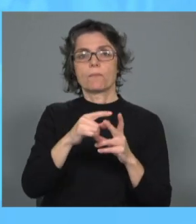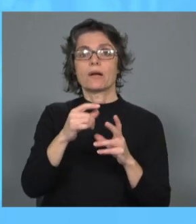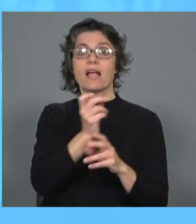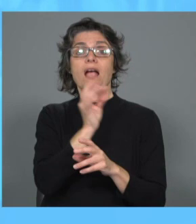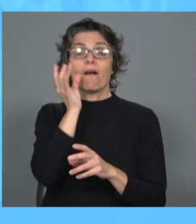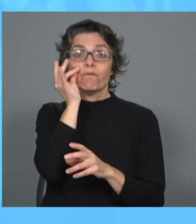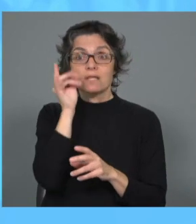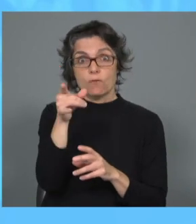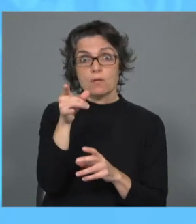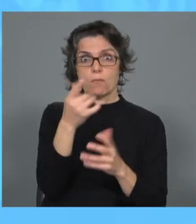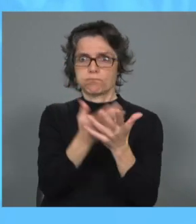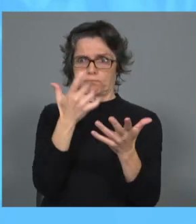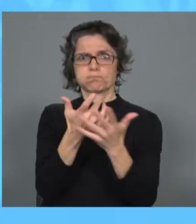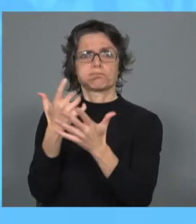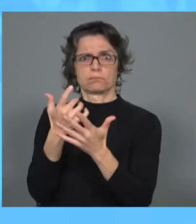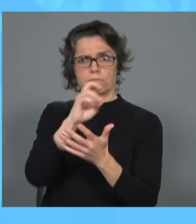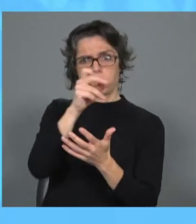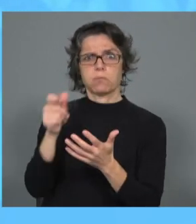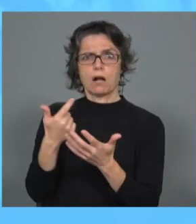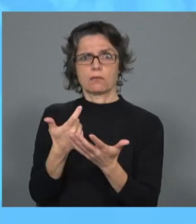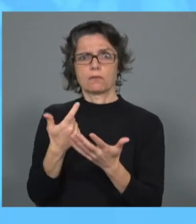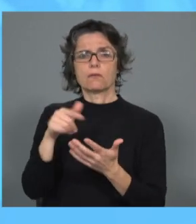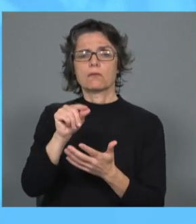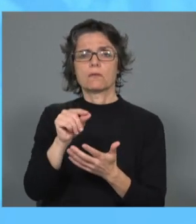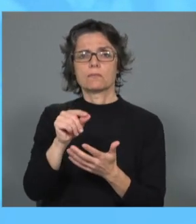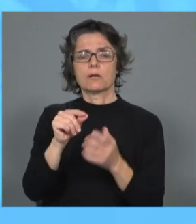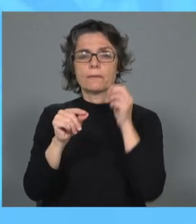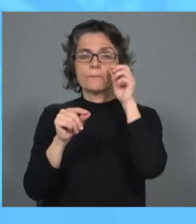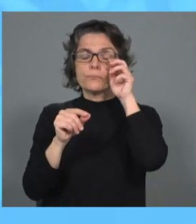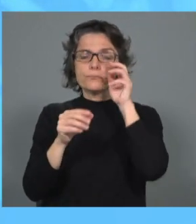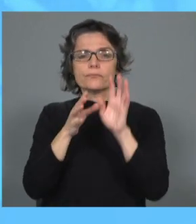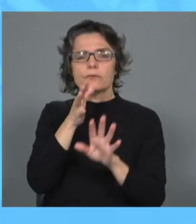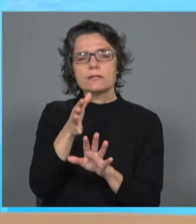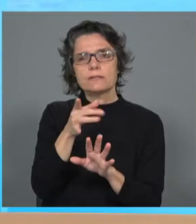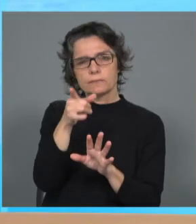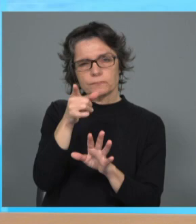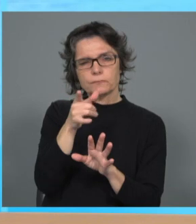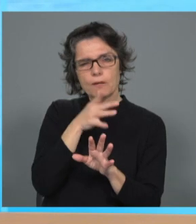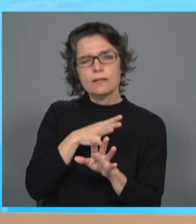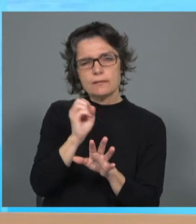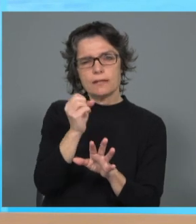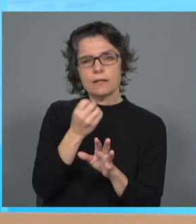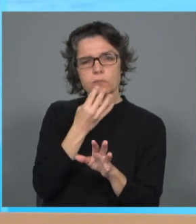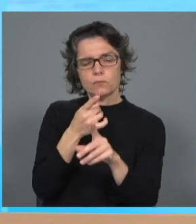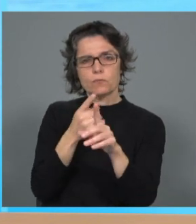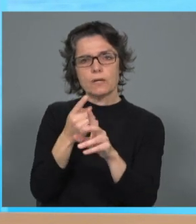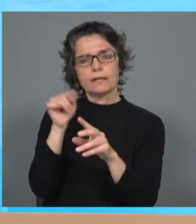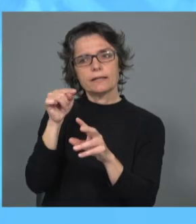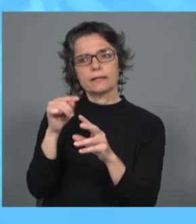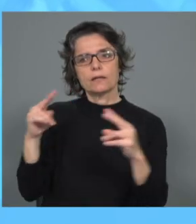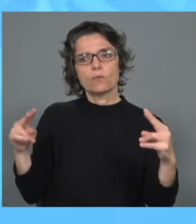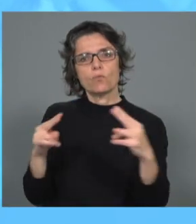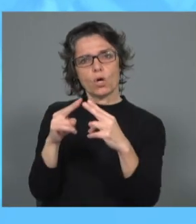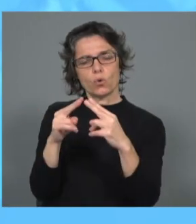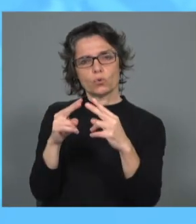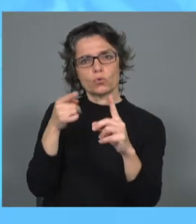achei curioso que Nuno Sobral Camelo foi referindo que em causa está um encontro. Em causa não está uma